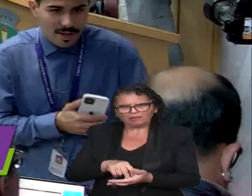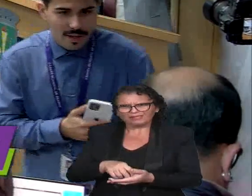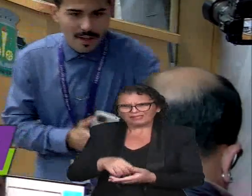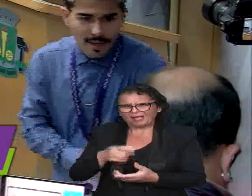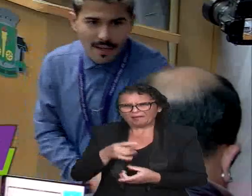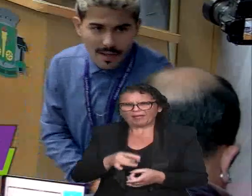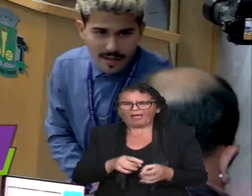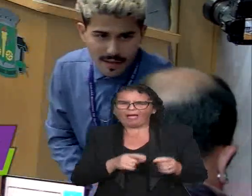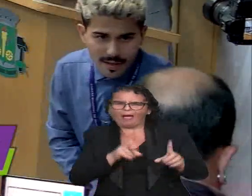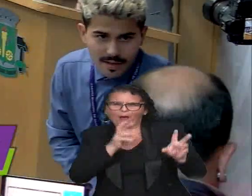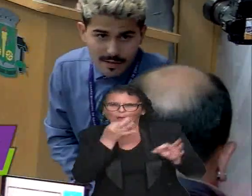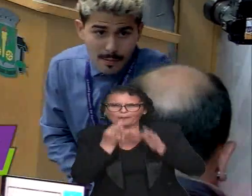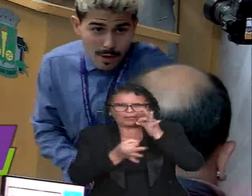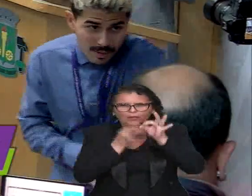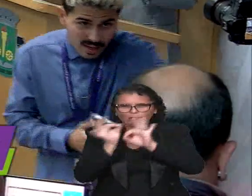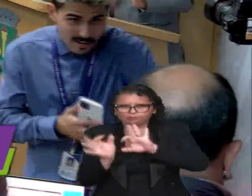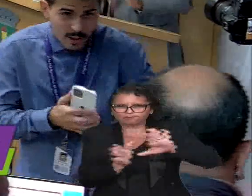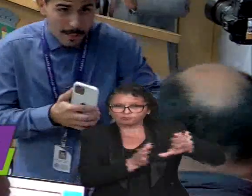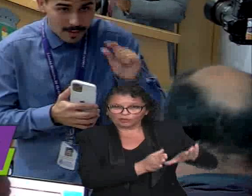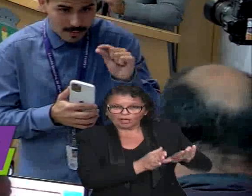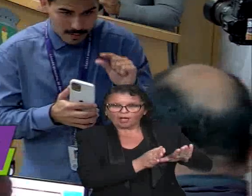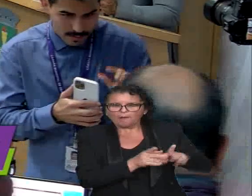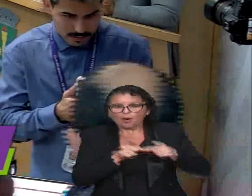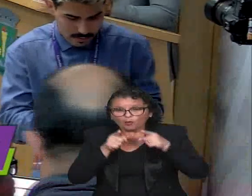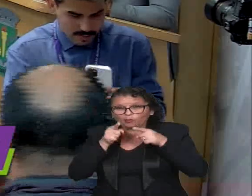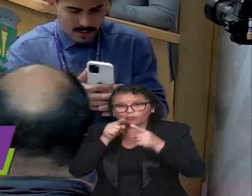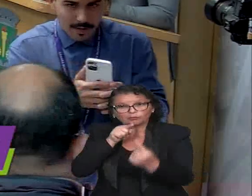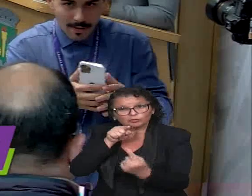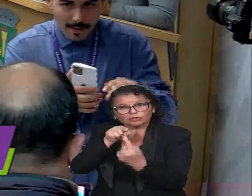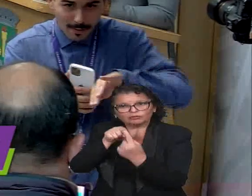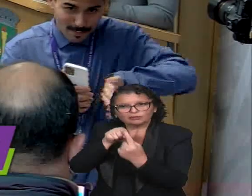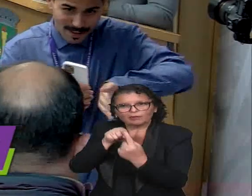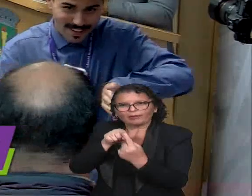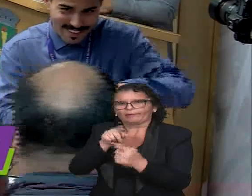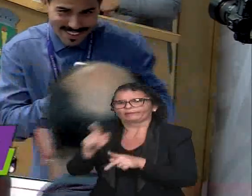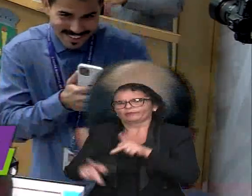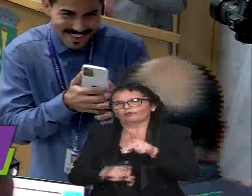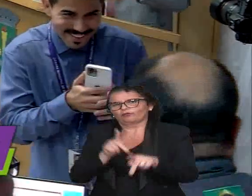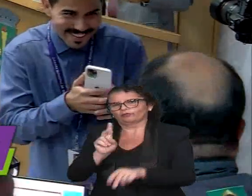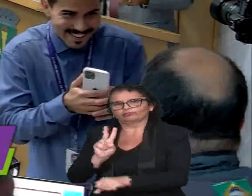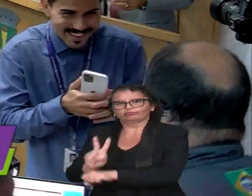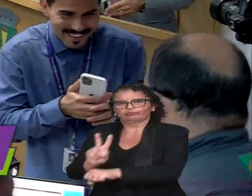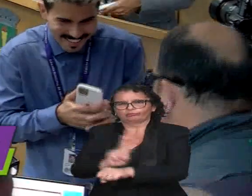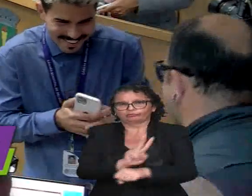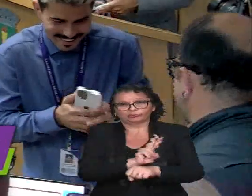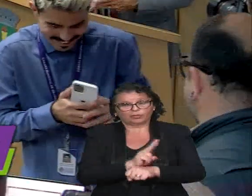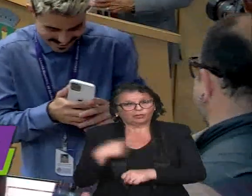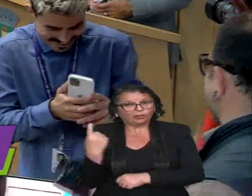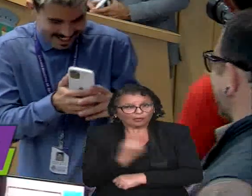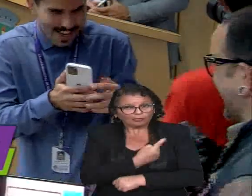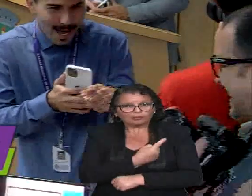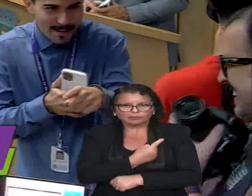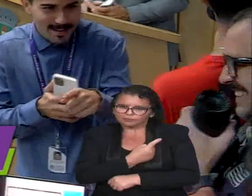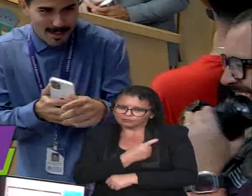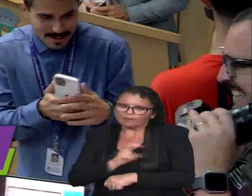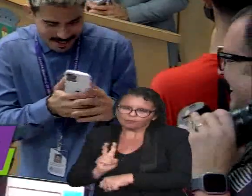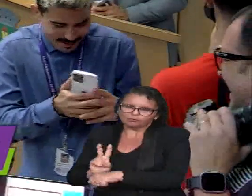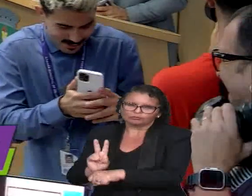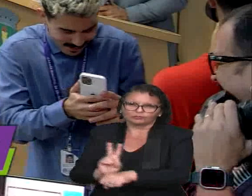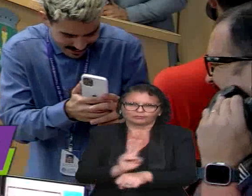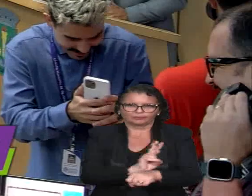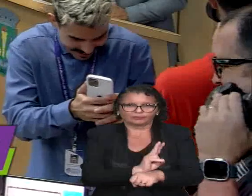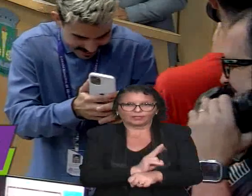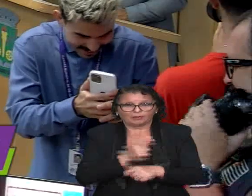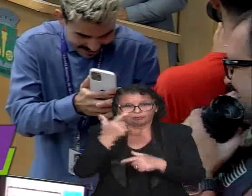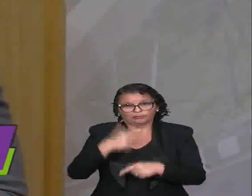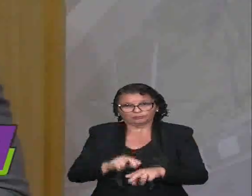alcance principalmente quem a gente precisa alcançar que é o nosso povo é por eles e para eles que nós estamos aqui né